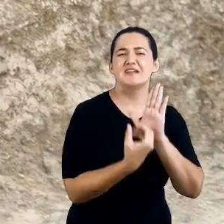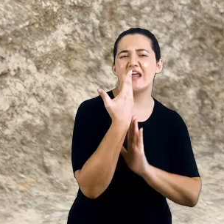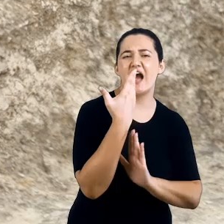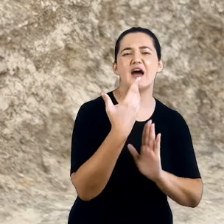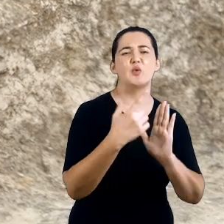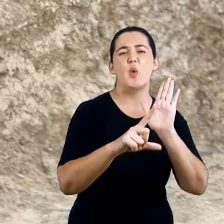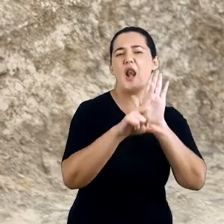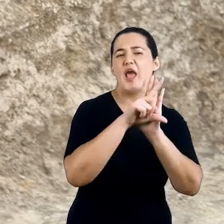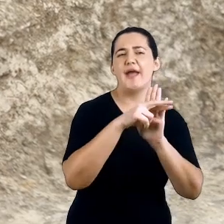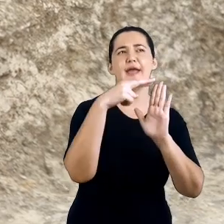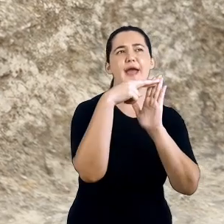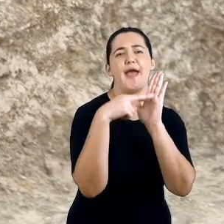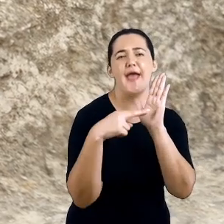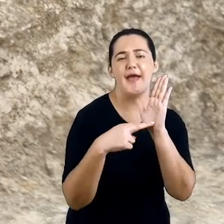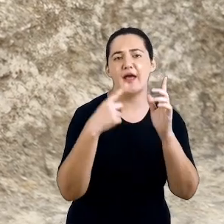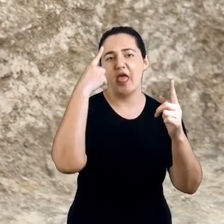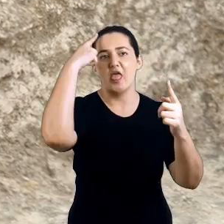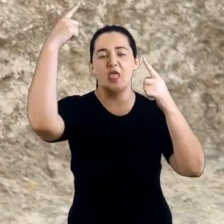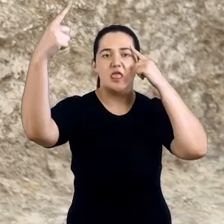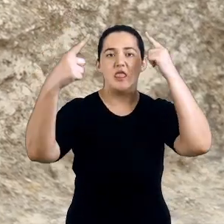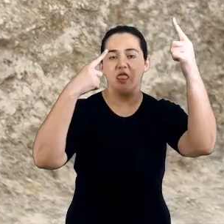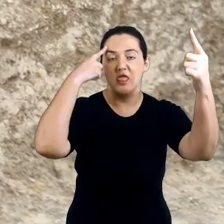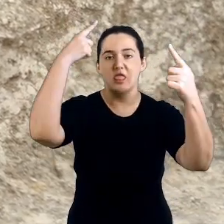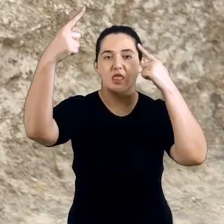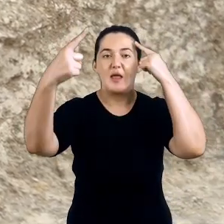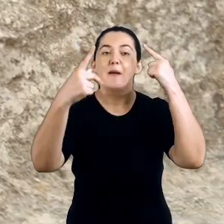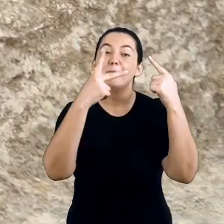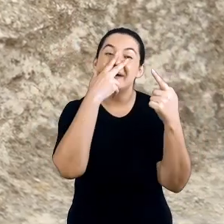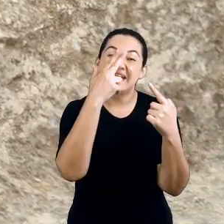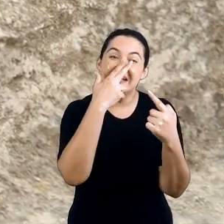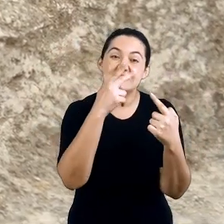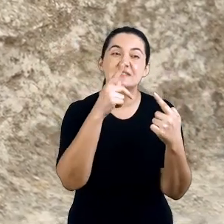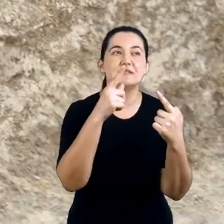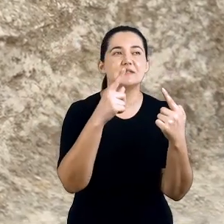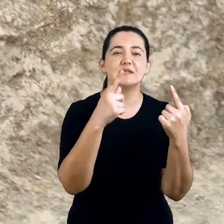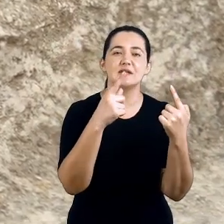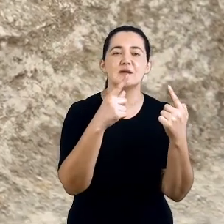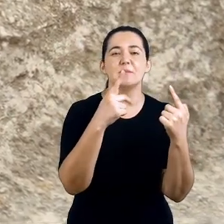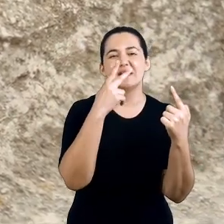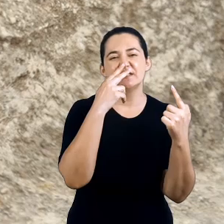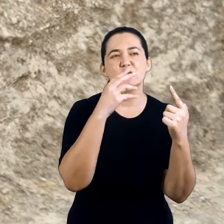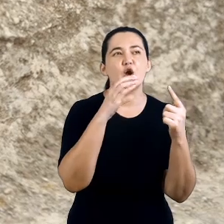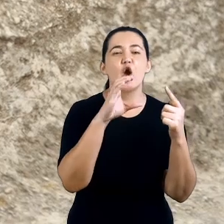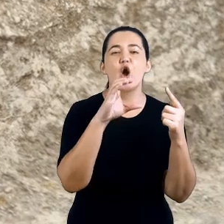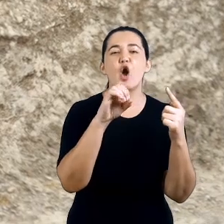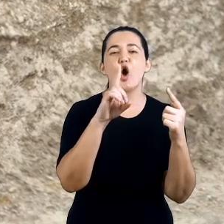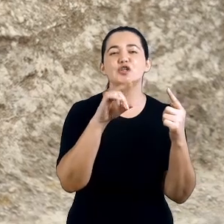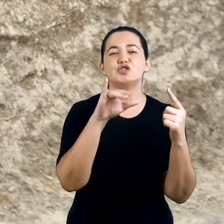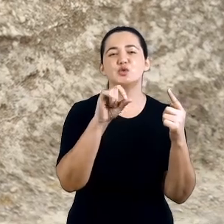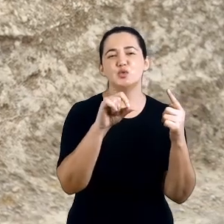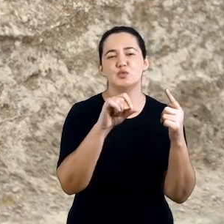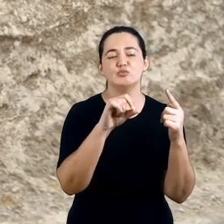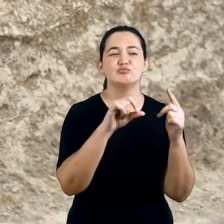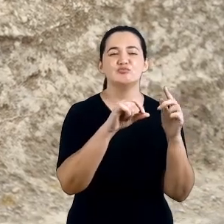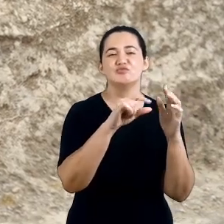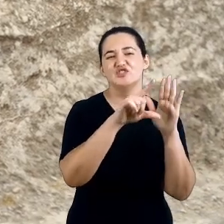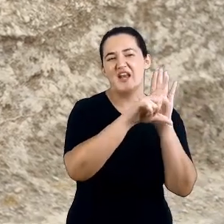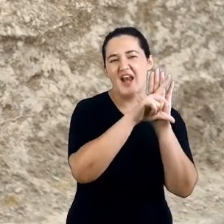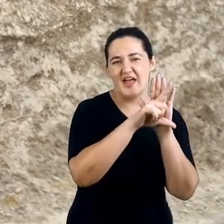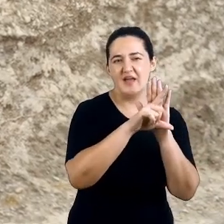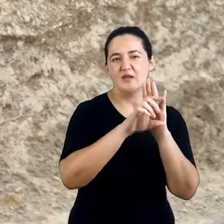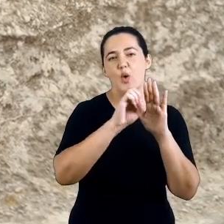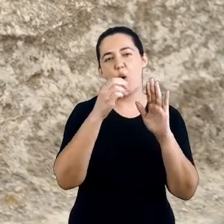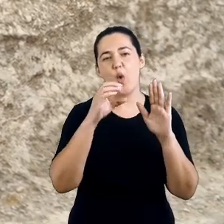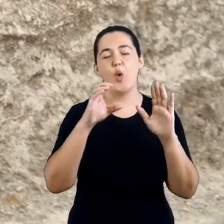foram acrescentadas à lei mosaica, criando uma espécie de código de leis ou código de ética